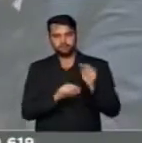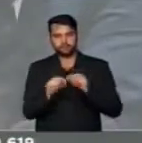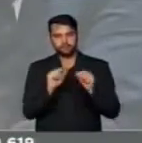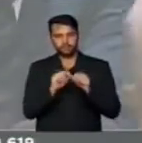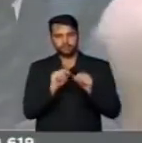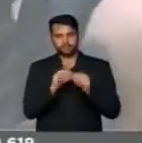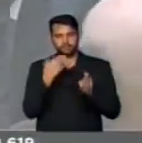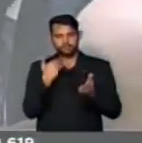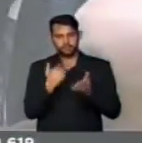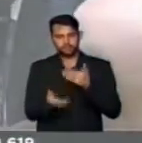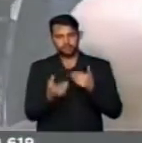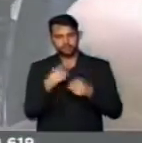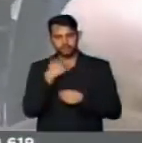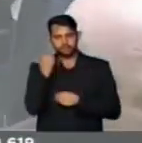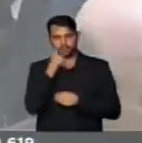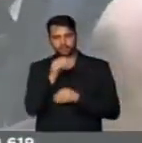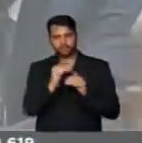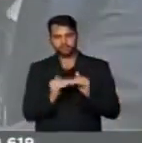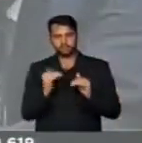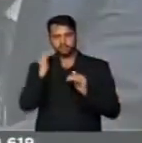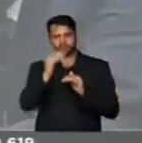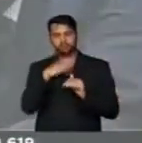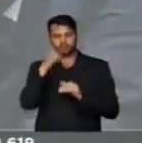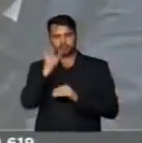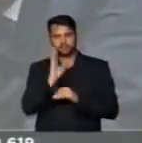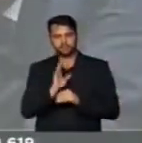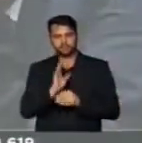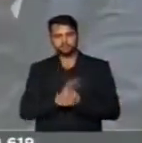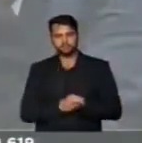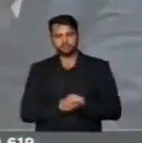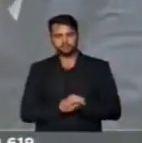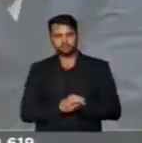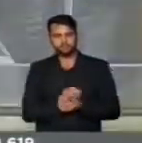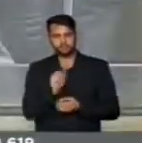com essa derrota ganhe, acima de tudo, o Brasil. Ok,